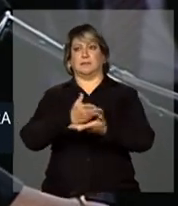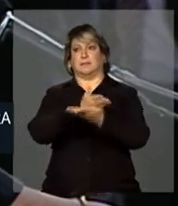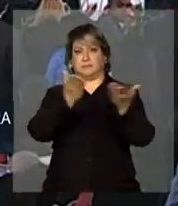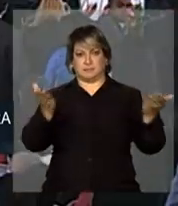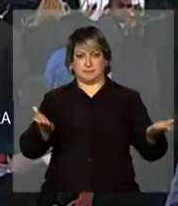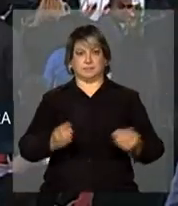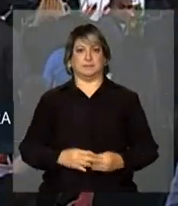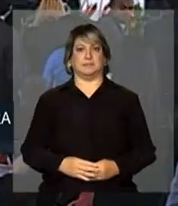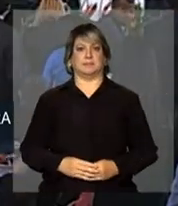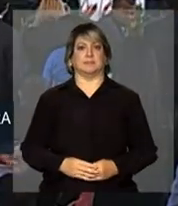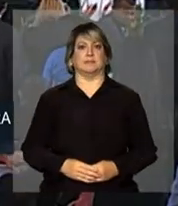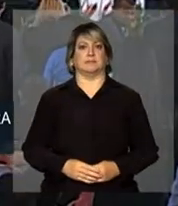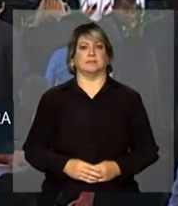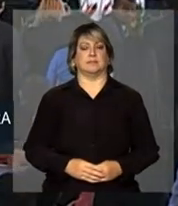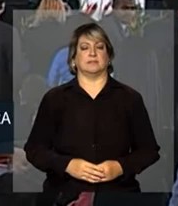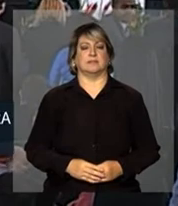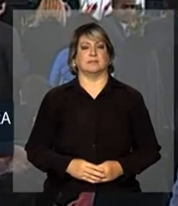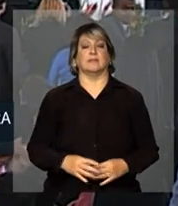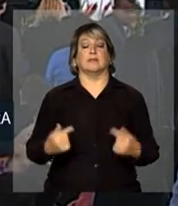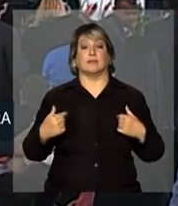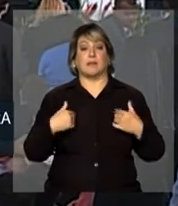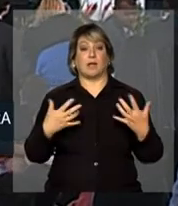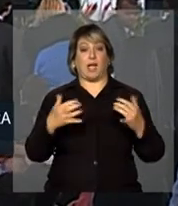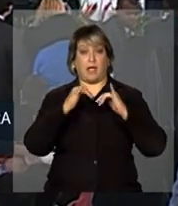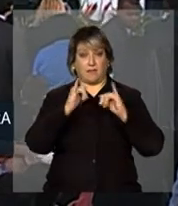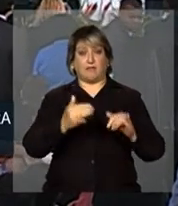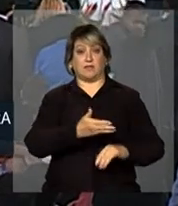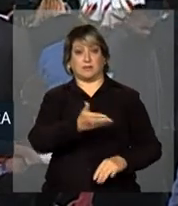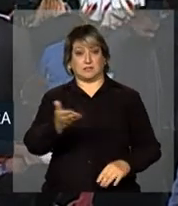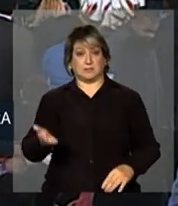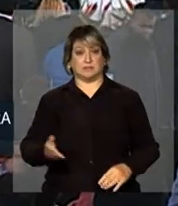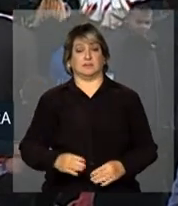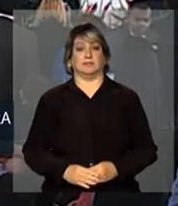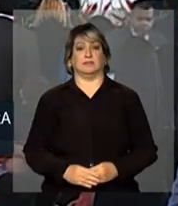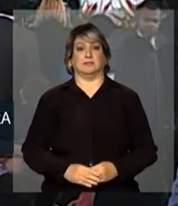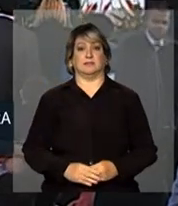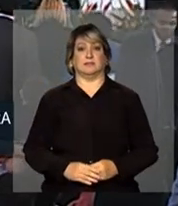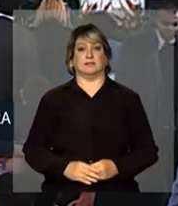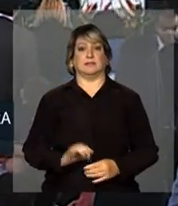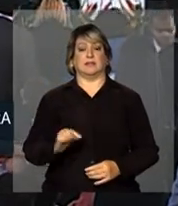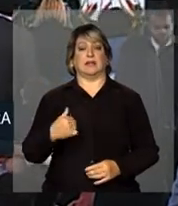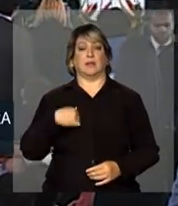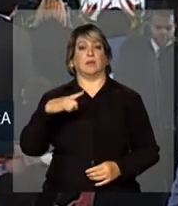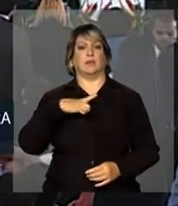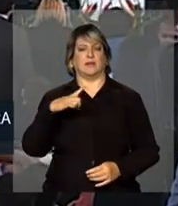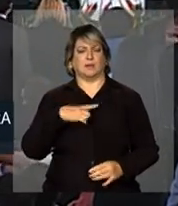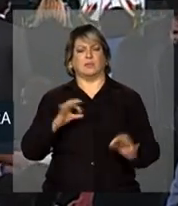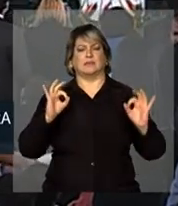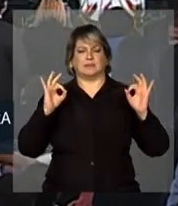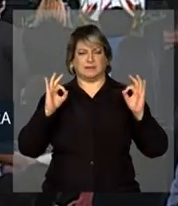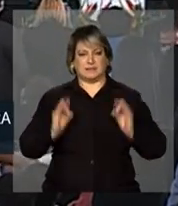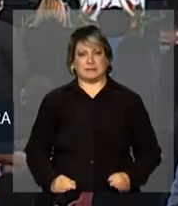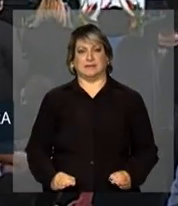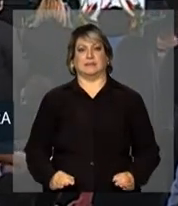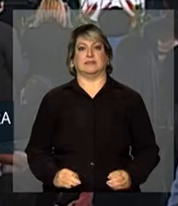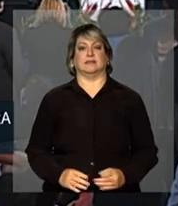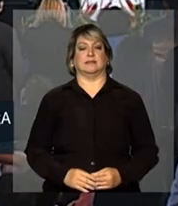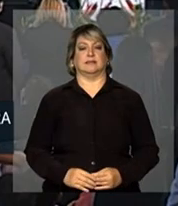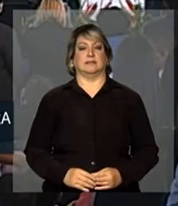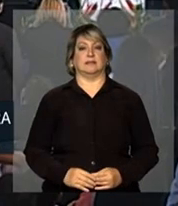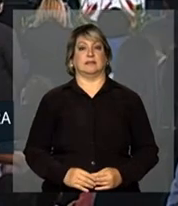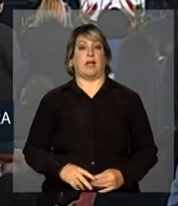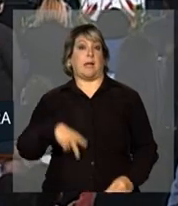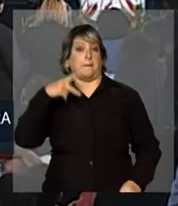apartamentos. Eu queria dizer para vocês que eu tenho convicção que